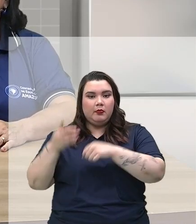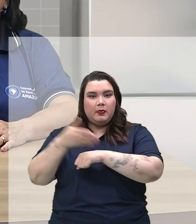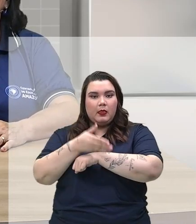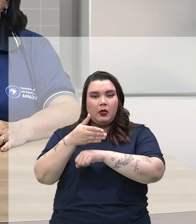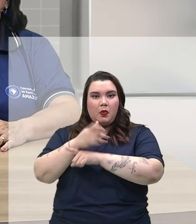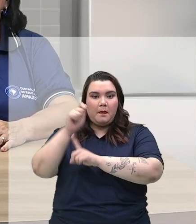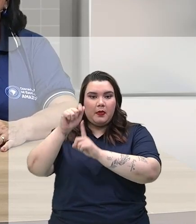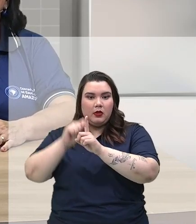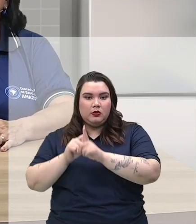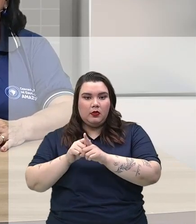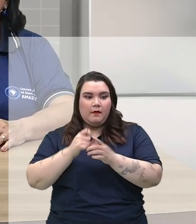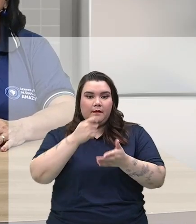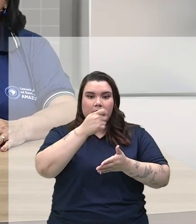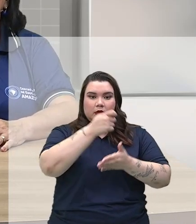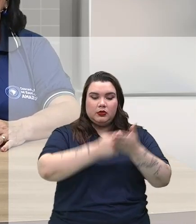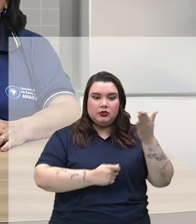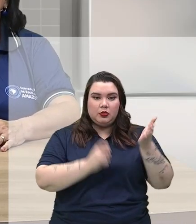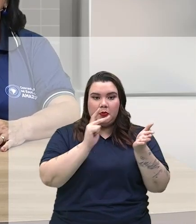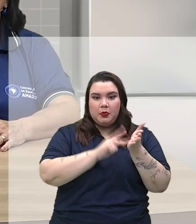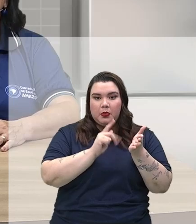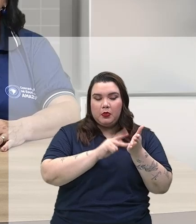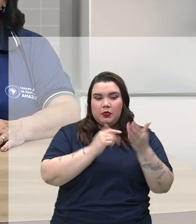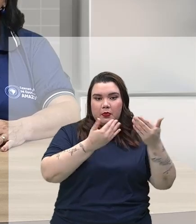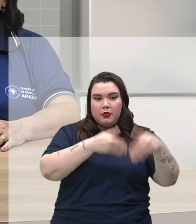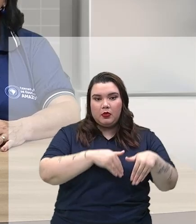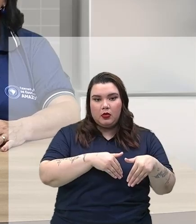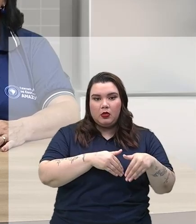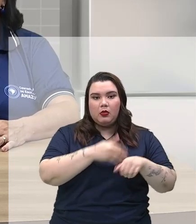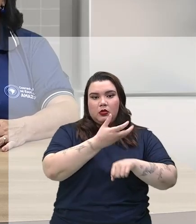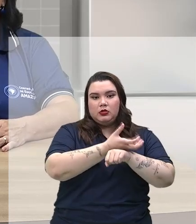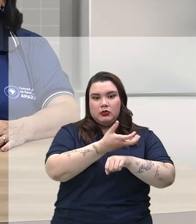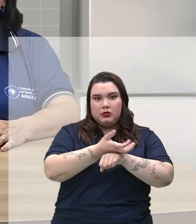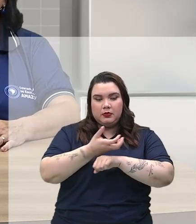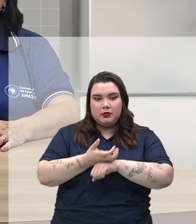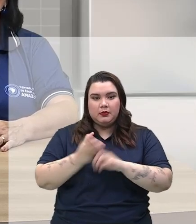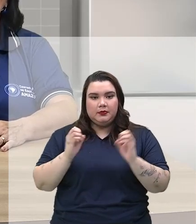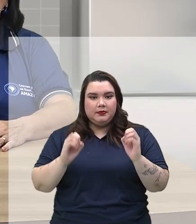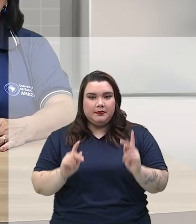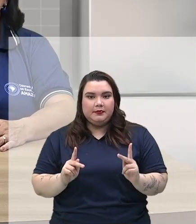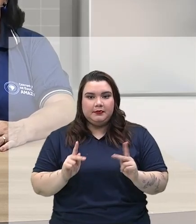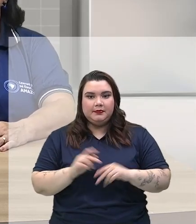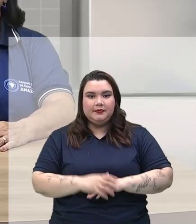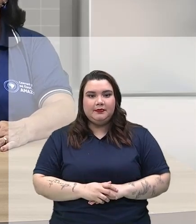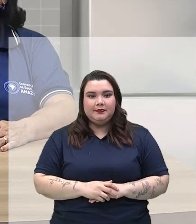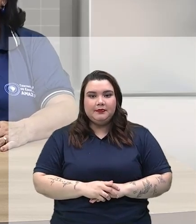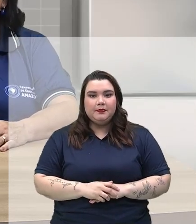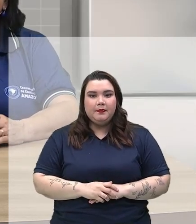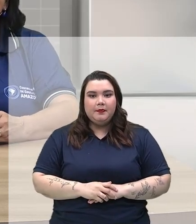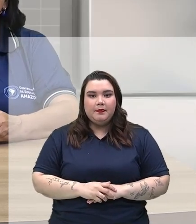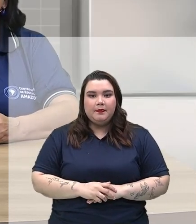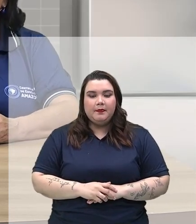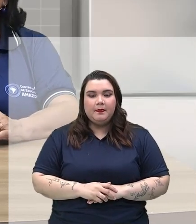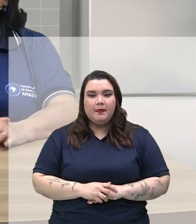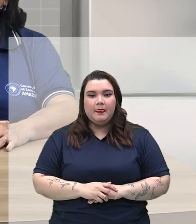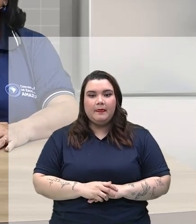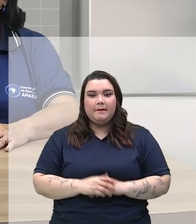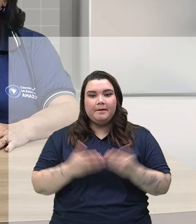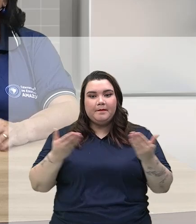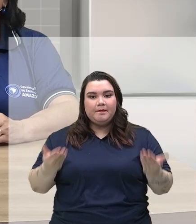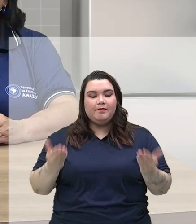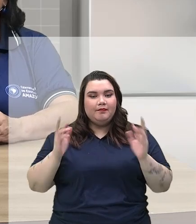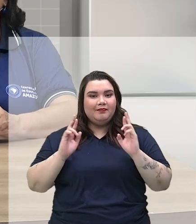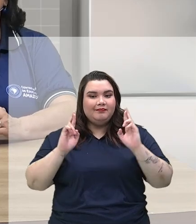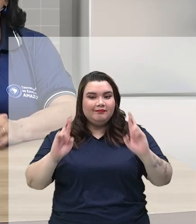mensal. Ficha cumulativa de avaliação modular, por componente. Isso mesmo. Ok? Isso mesmo, a gente espera